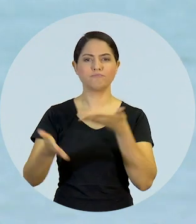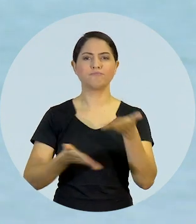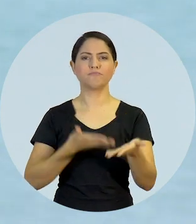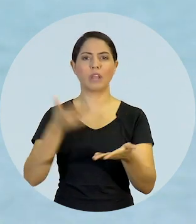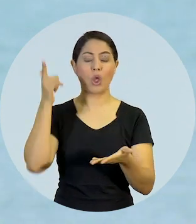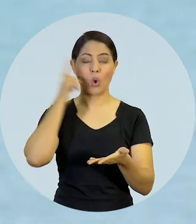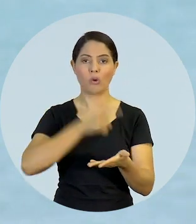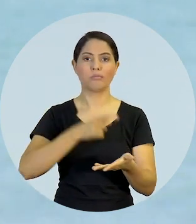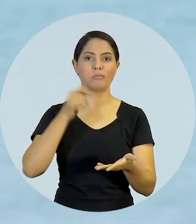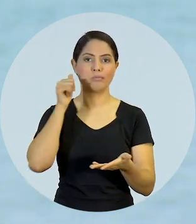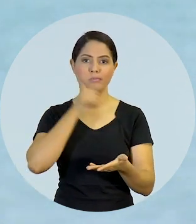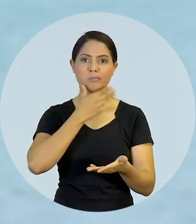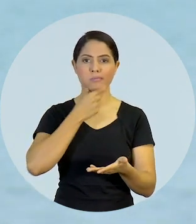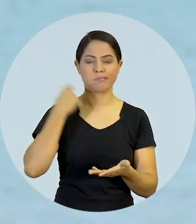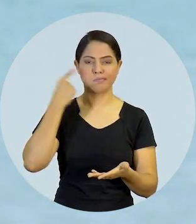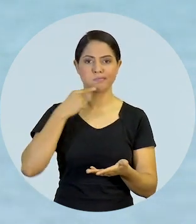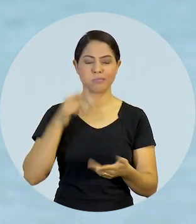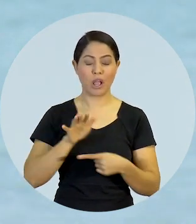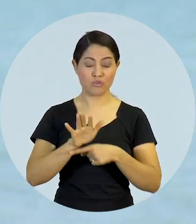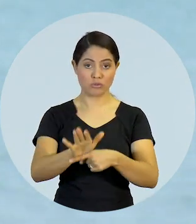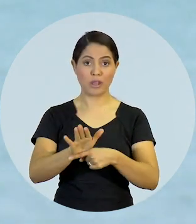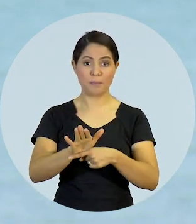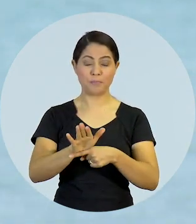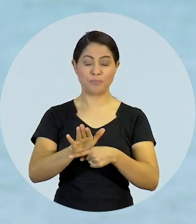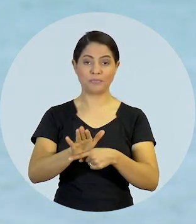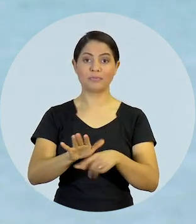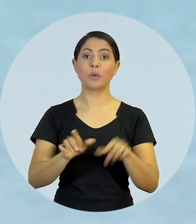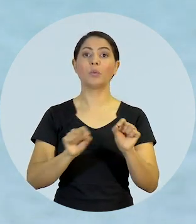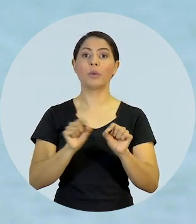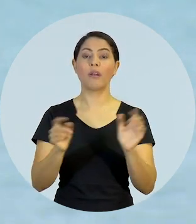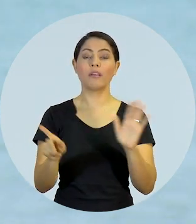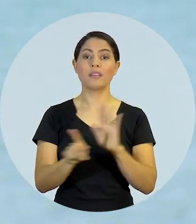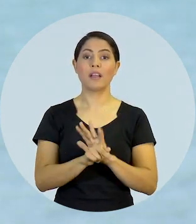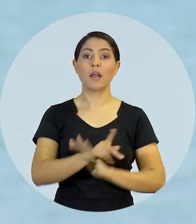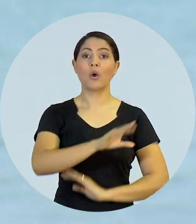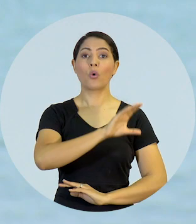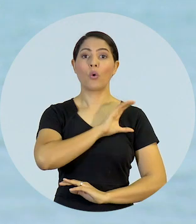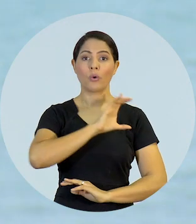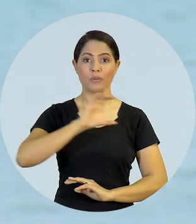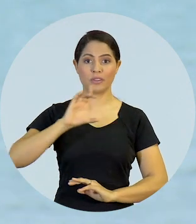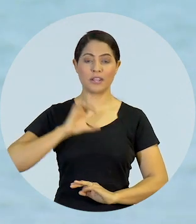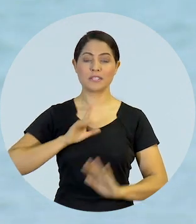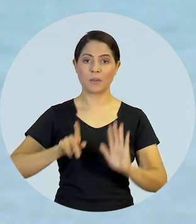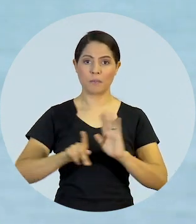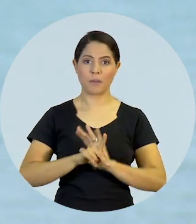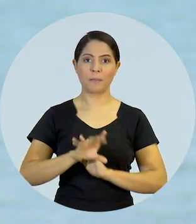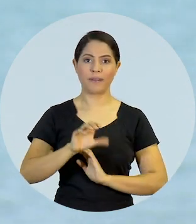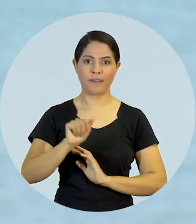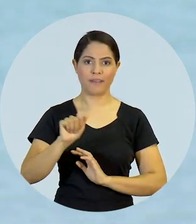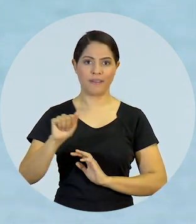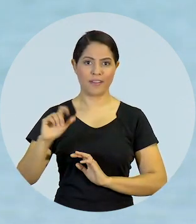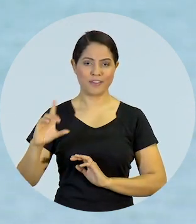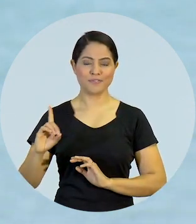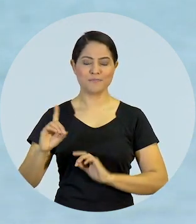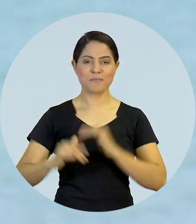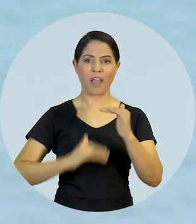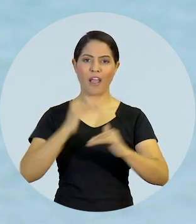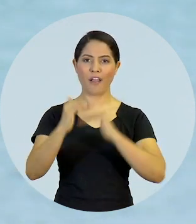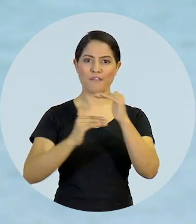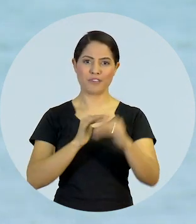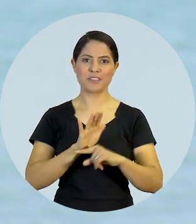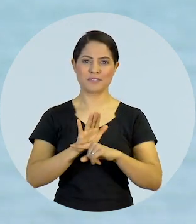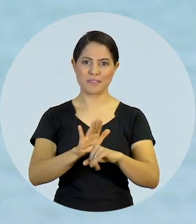atendimentos aos jovens advogados e advogadas de todo o país, a Coordenação Nacional das Caixas de Assistência tem